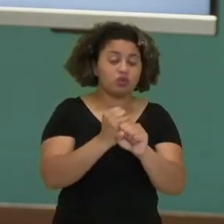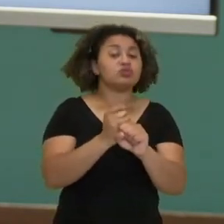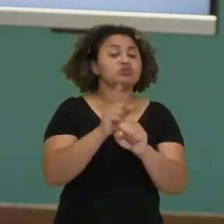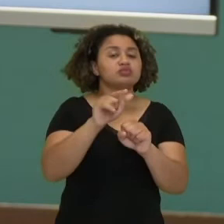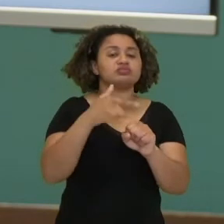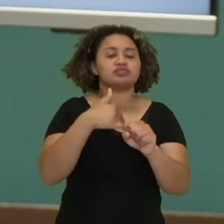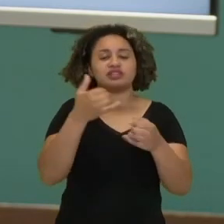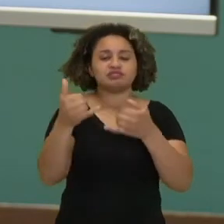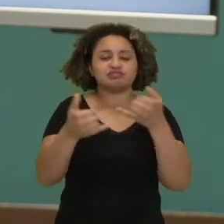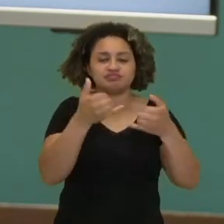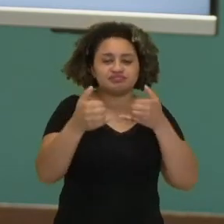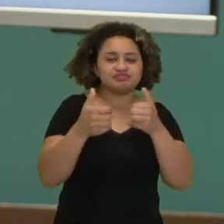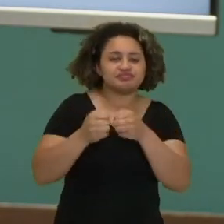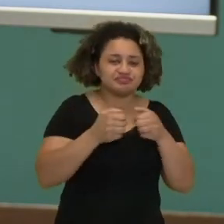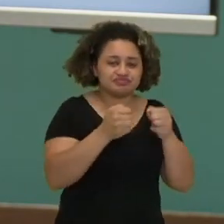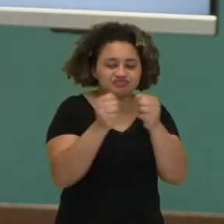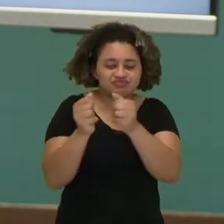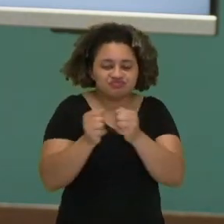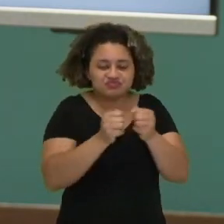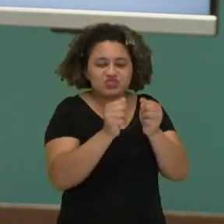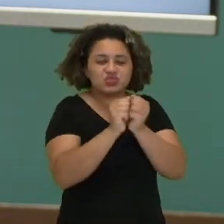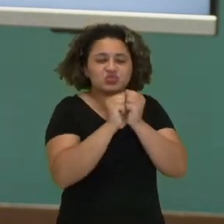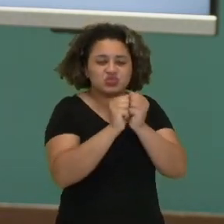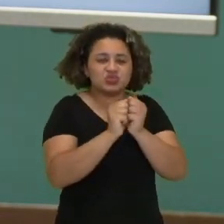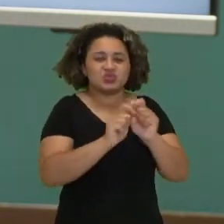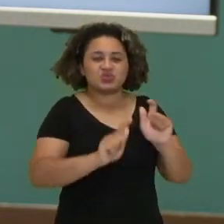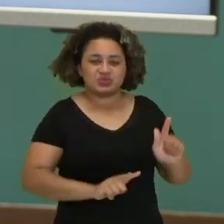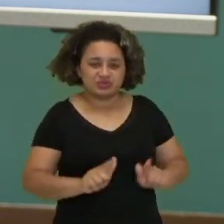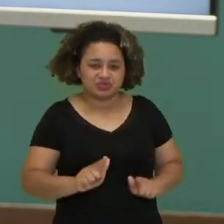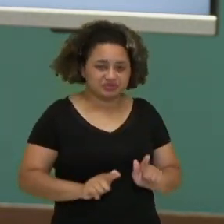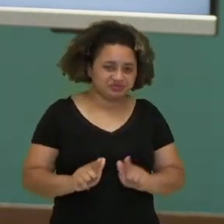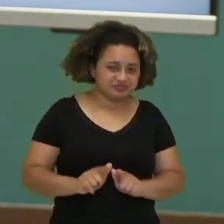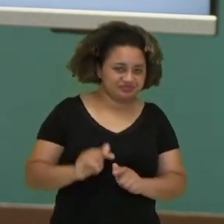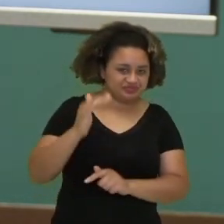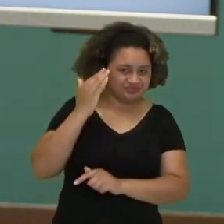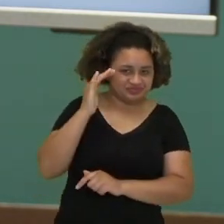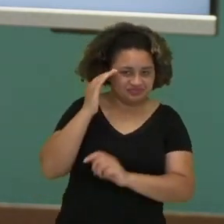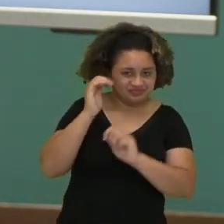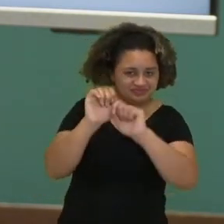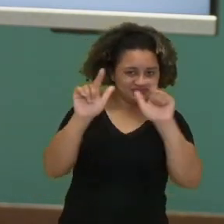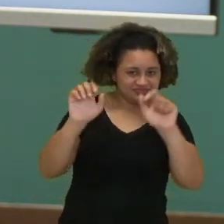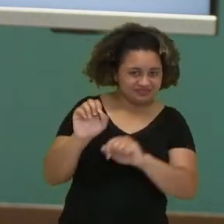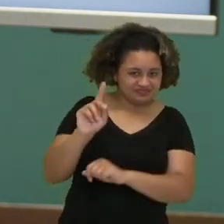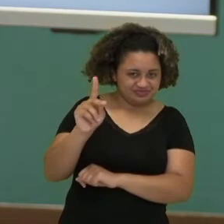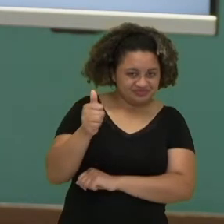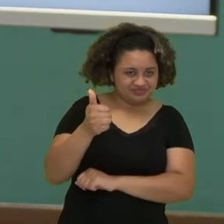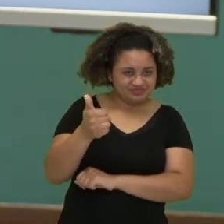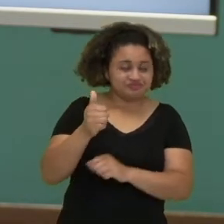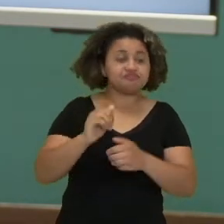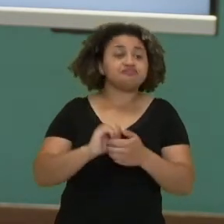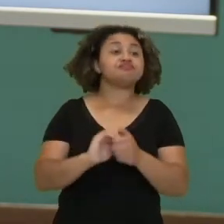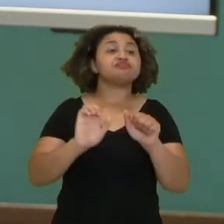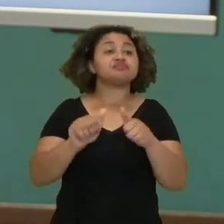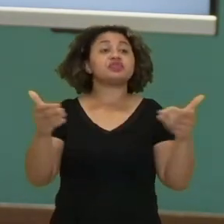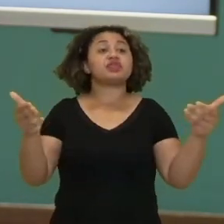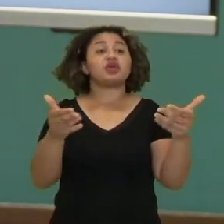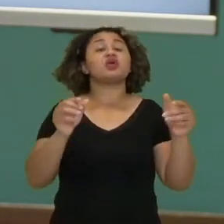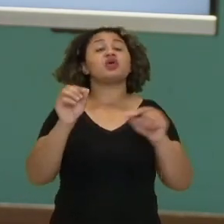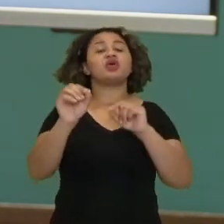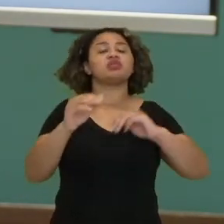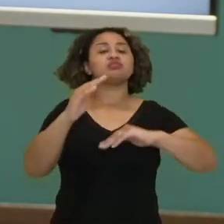nessas jogadas de videogame com os seus primos, ok? Vamos então agora para